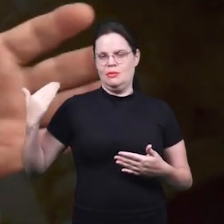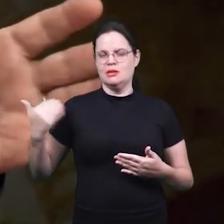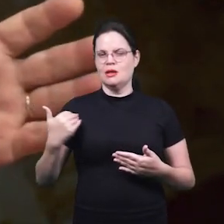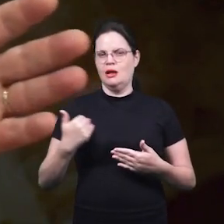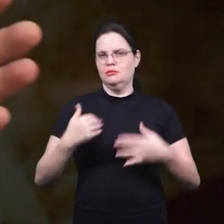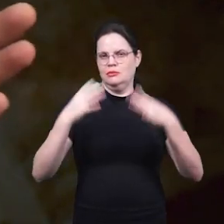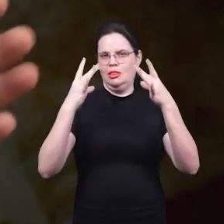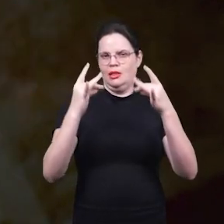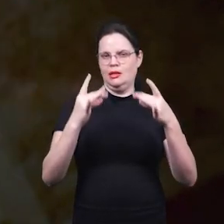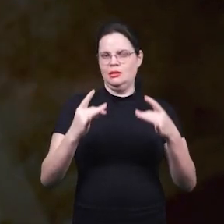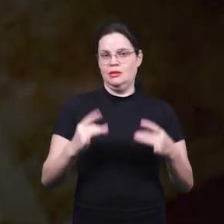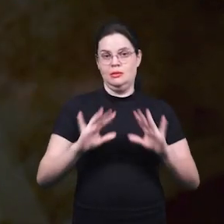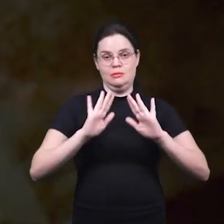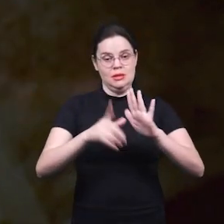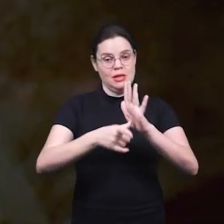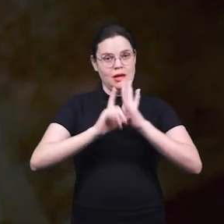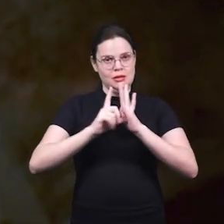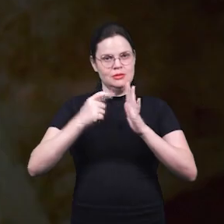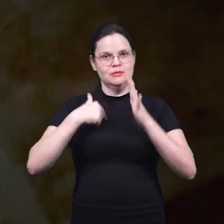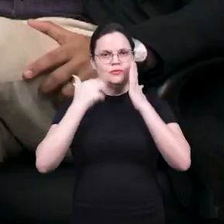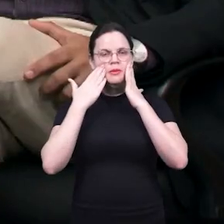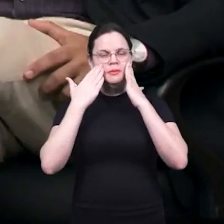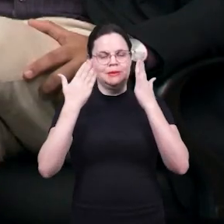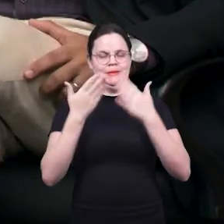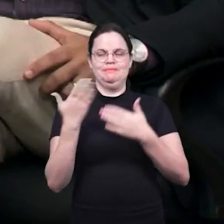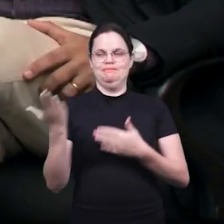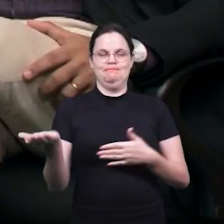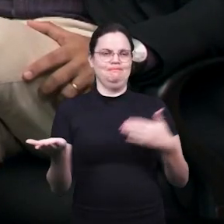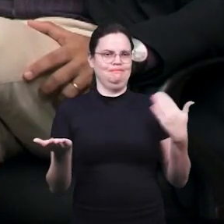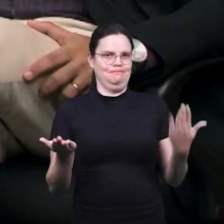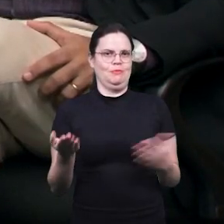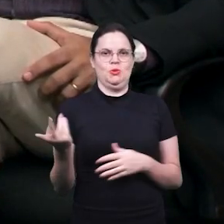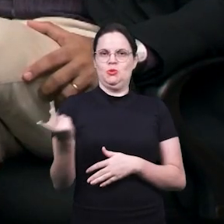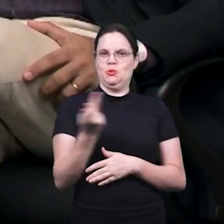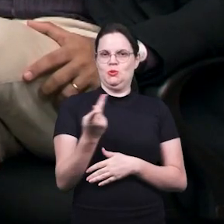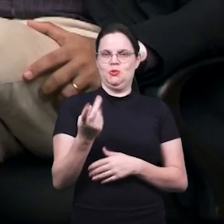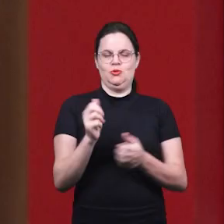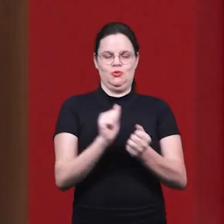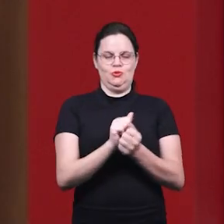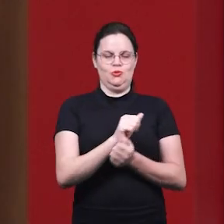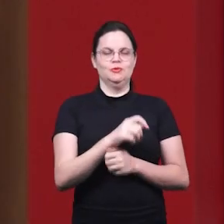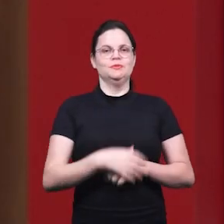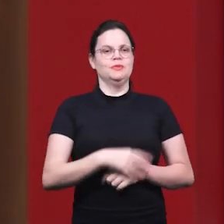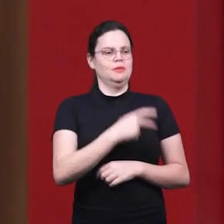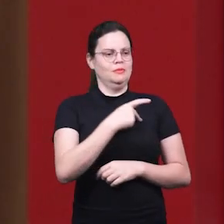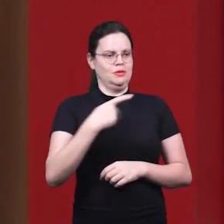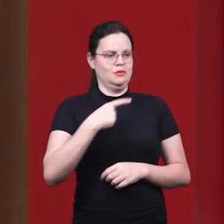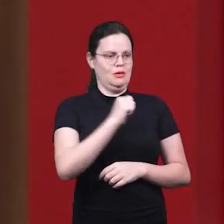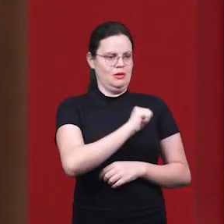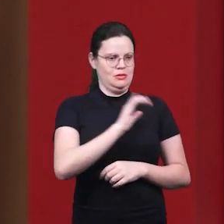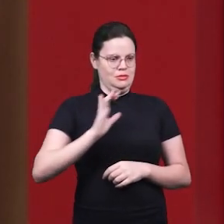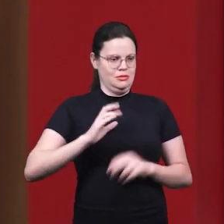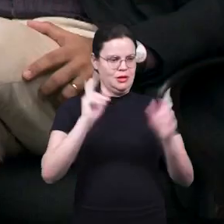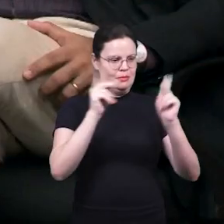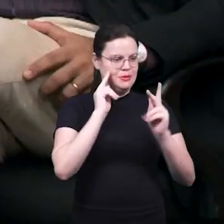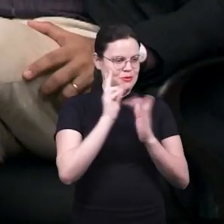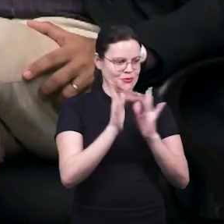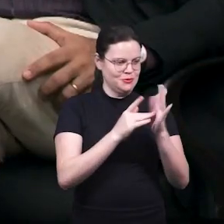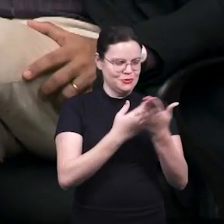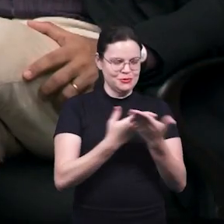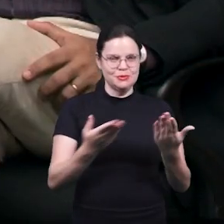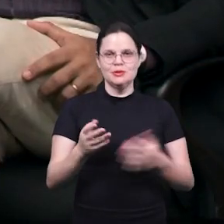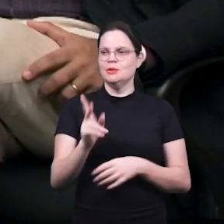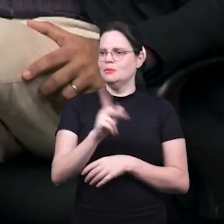antes eu quero apresentar aqui meus companheiros, pastor Antônio Carlos. A paz do Senhor. Paz do Senhor Jesus.